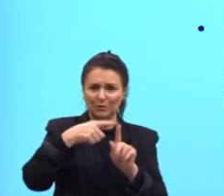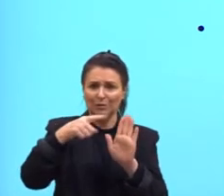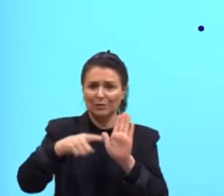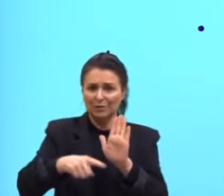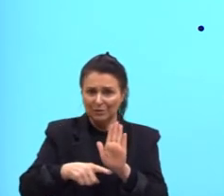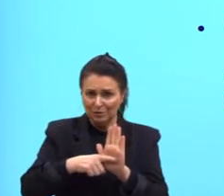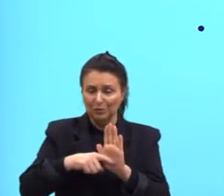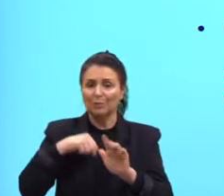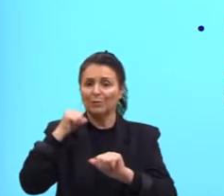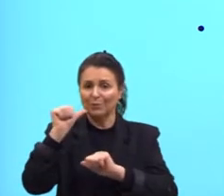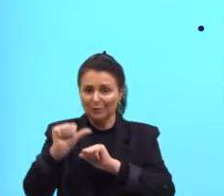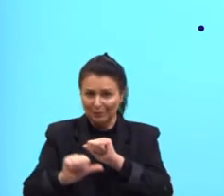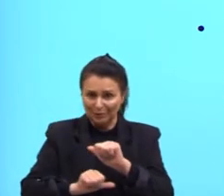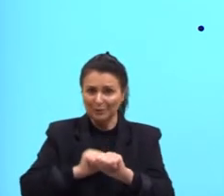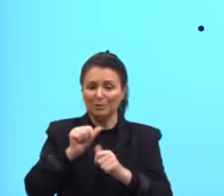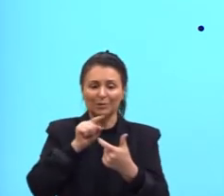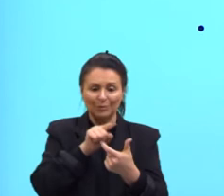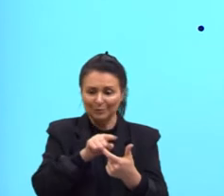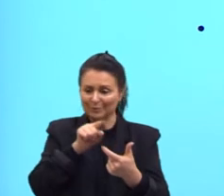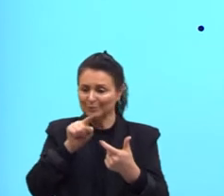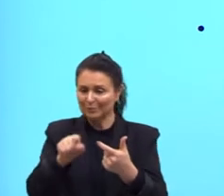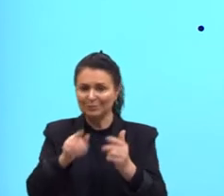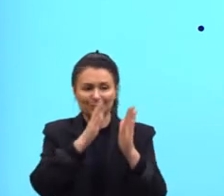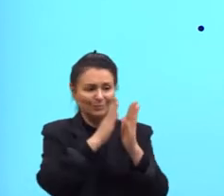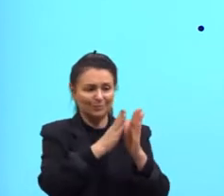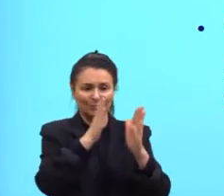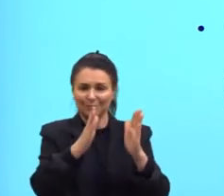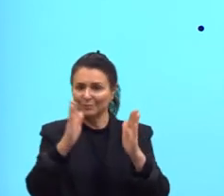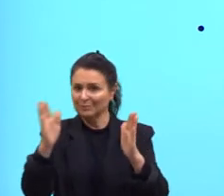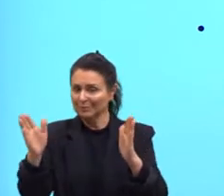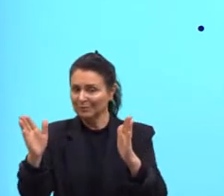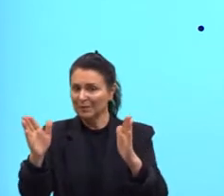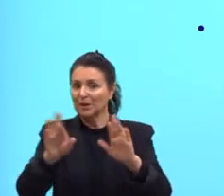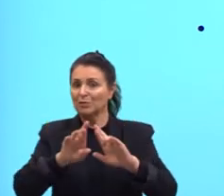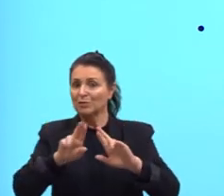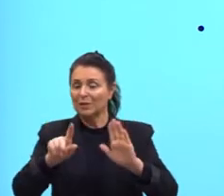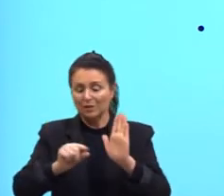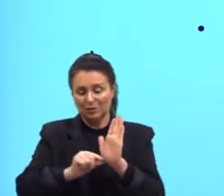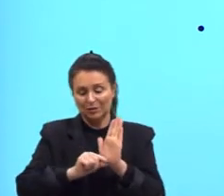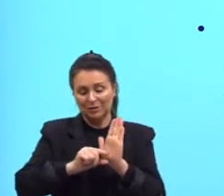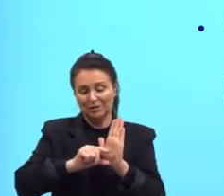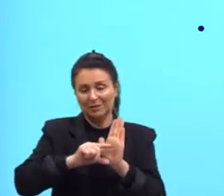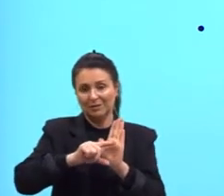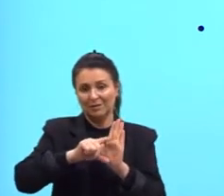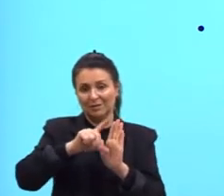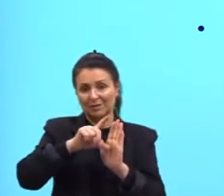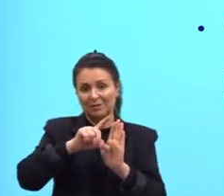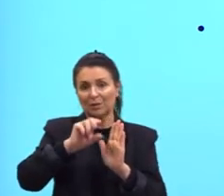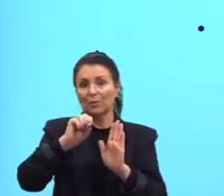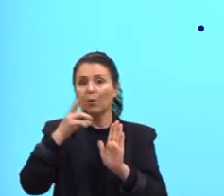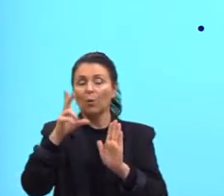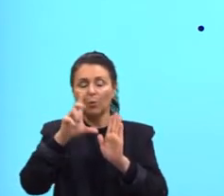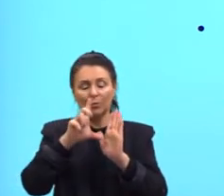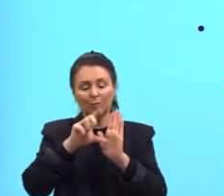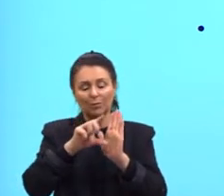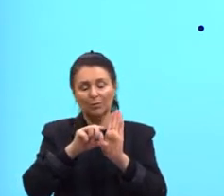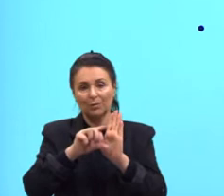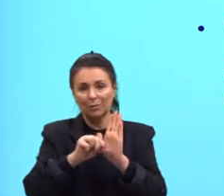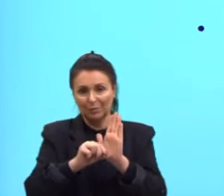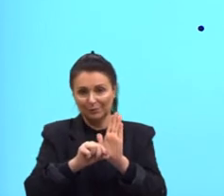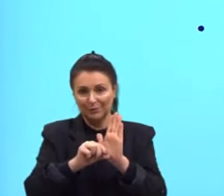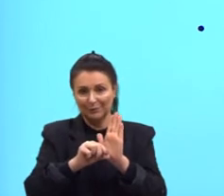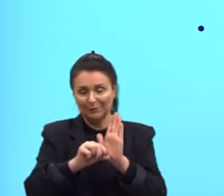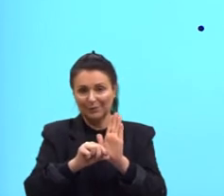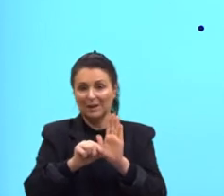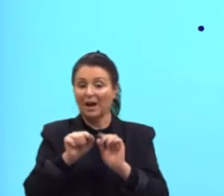né não tenha a mesma ordem de uma PG crescente que os termos estão crescendo ou decrescente quando